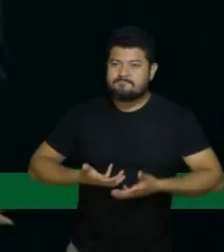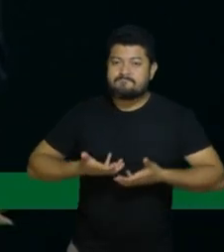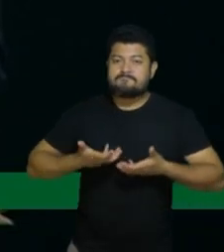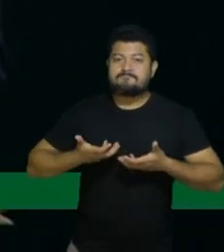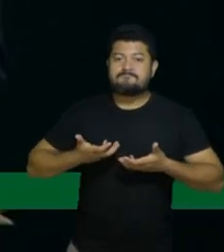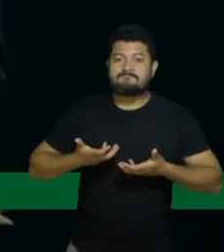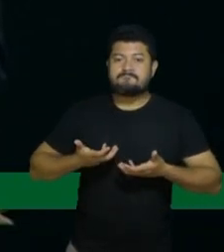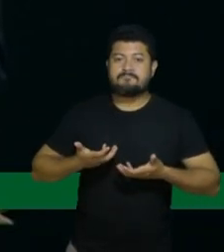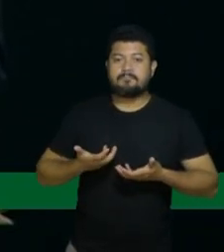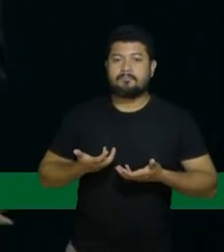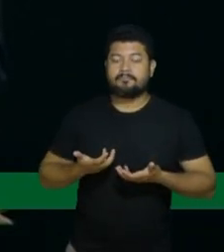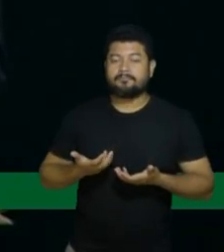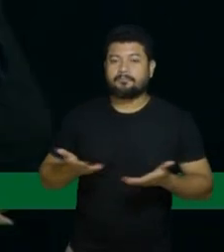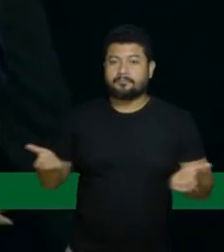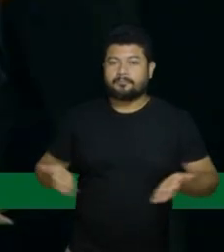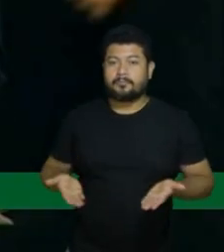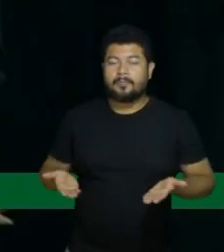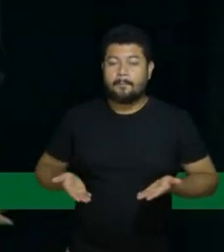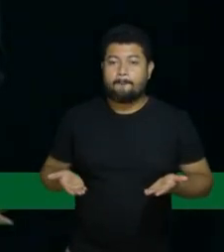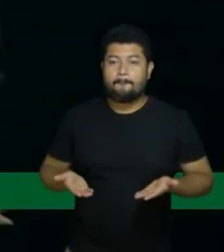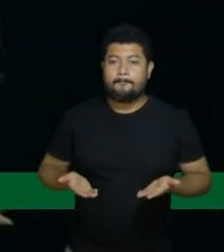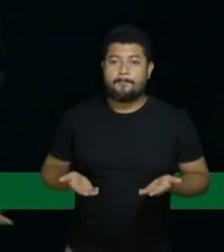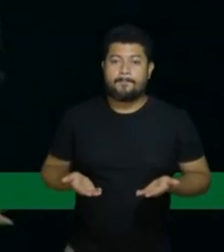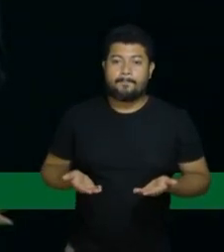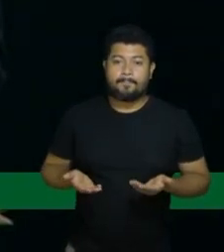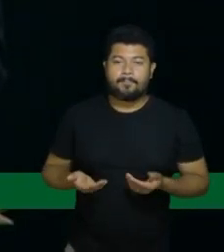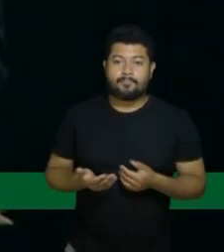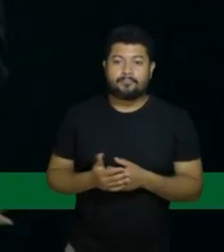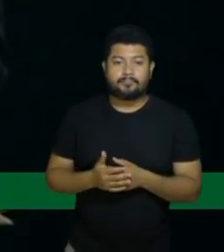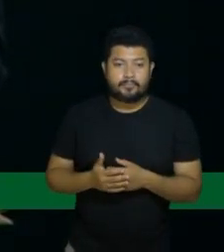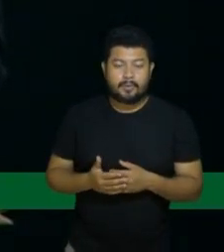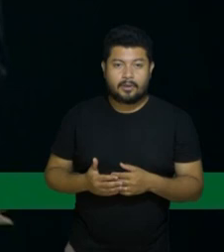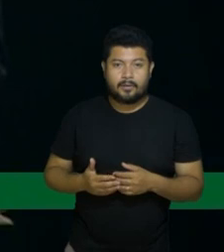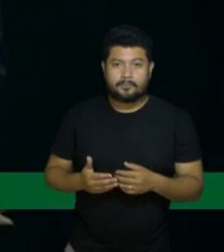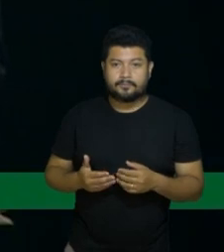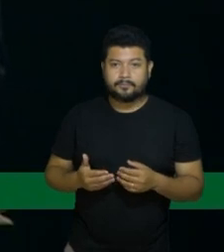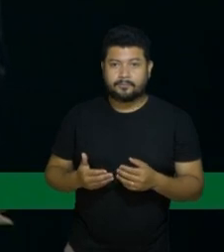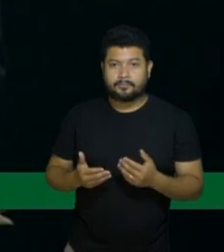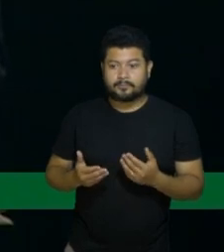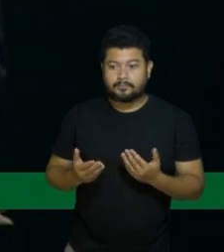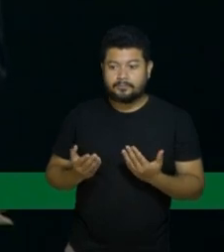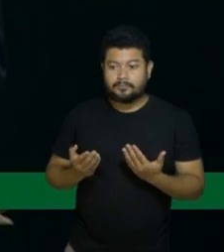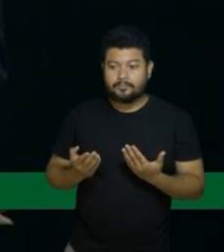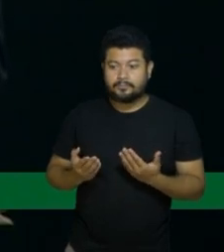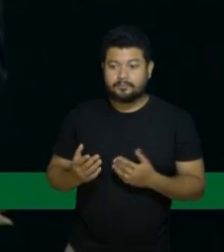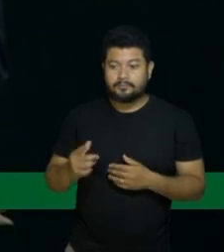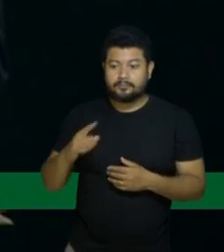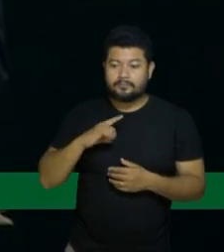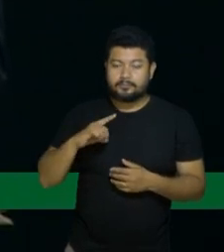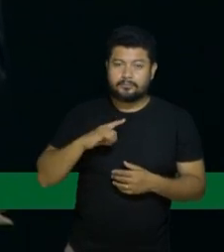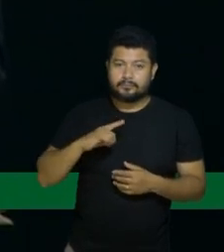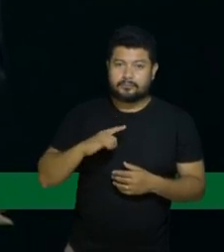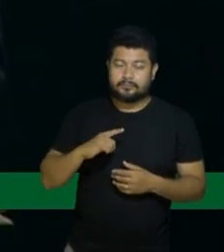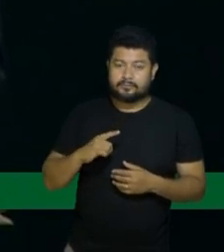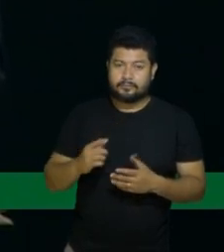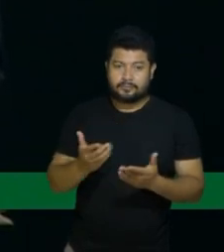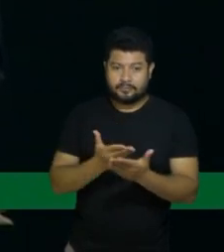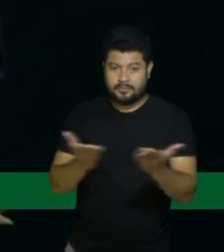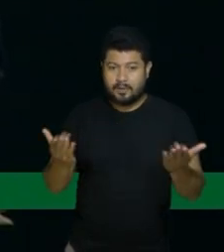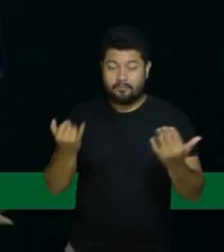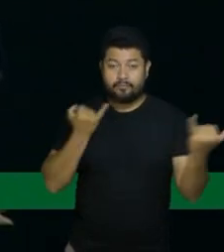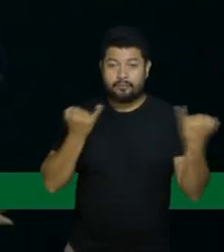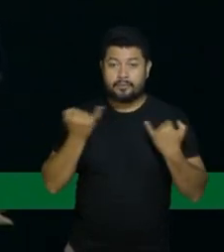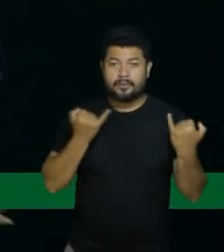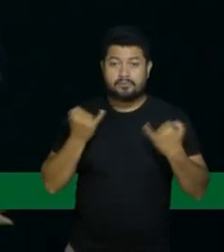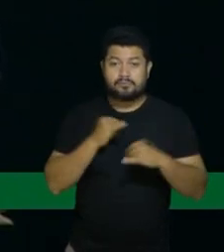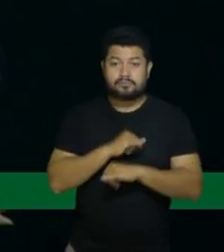que aquilo que está correndo eh que chegou a vocês deputados sobre